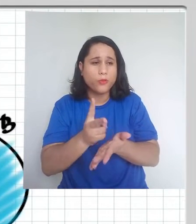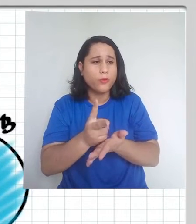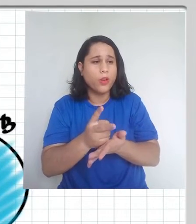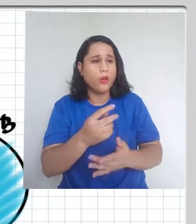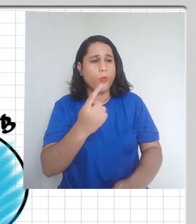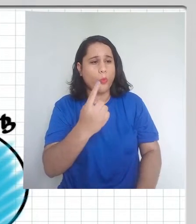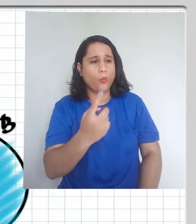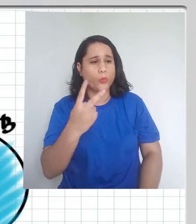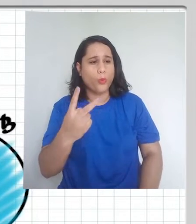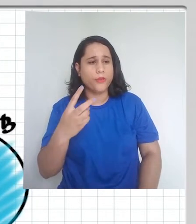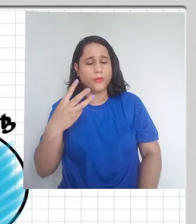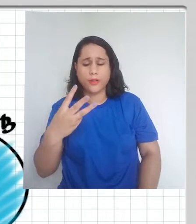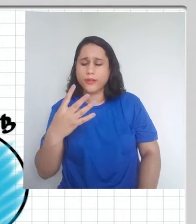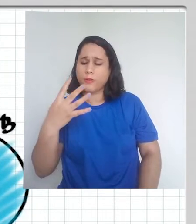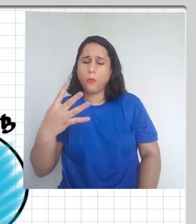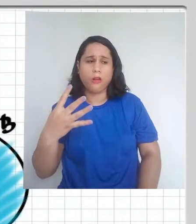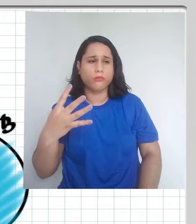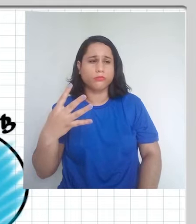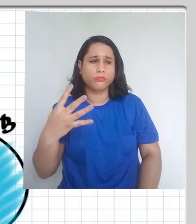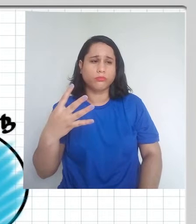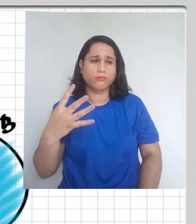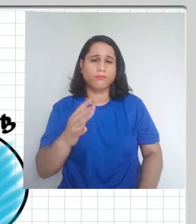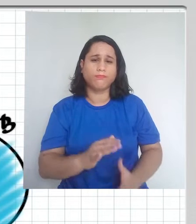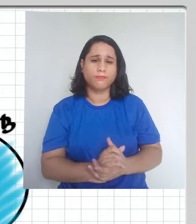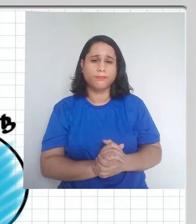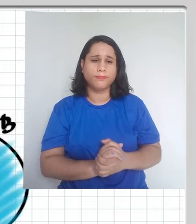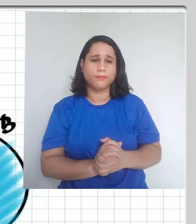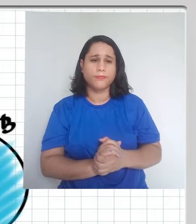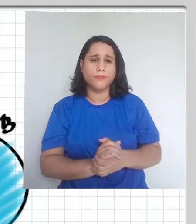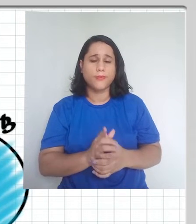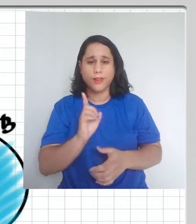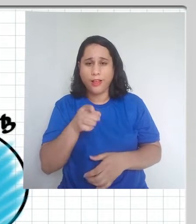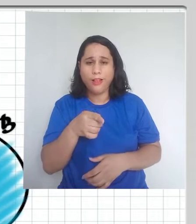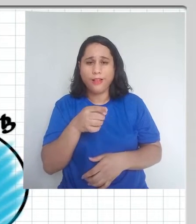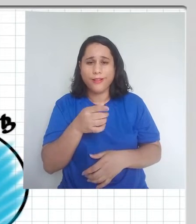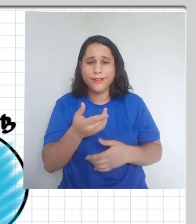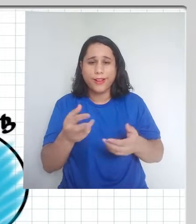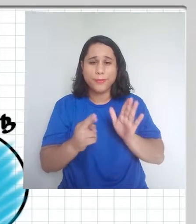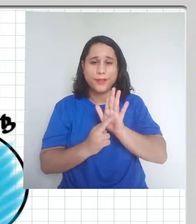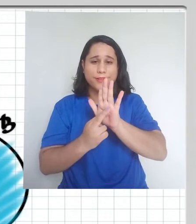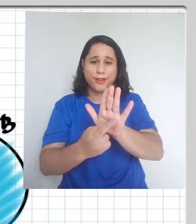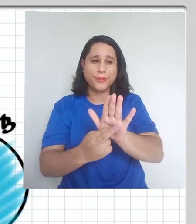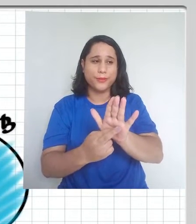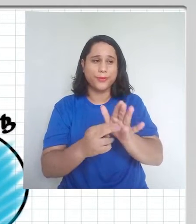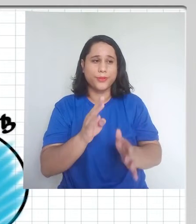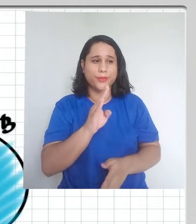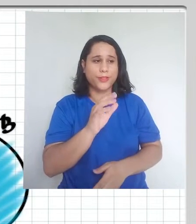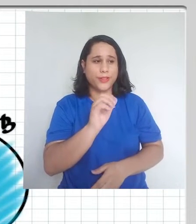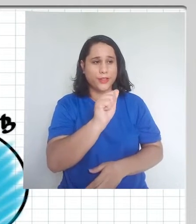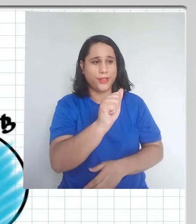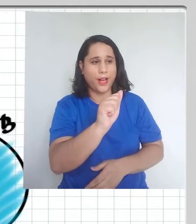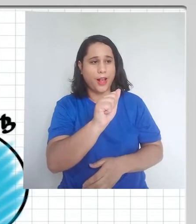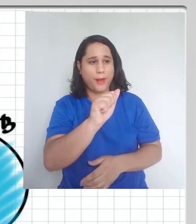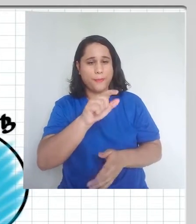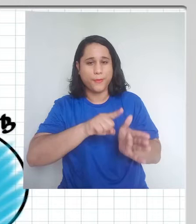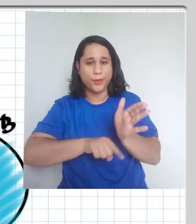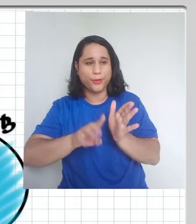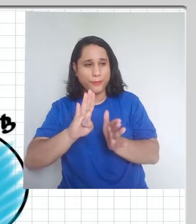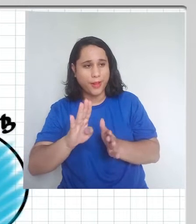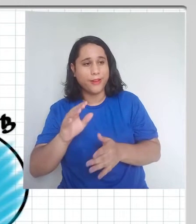2, 3 e o 4. E essa é a representação de A menos B e B menos